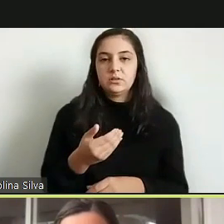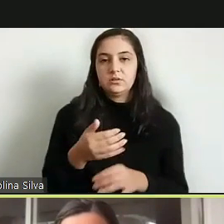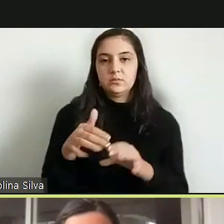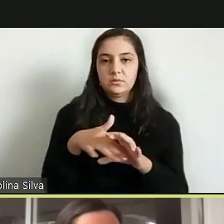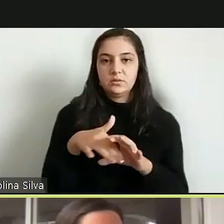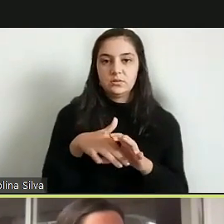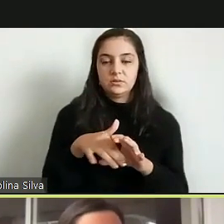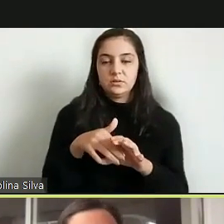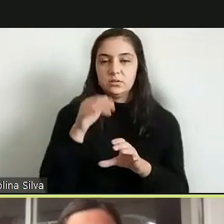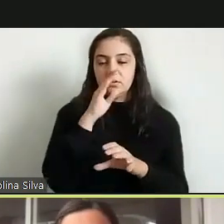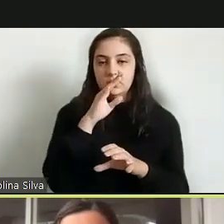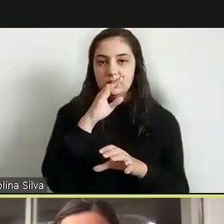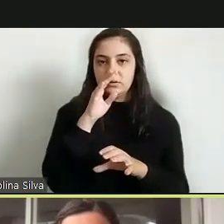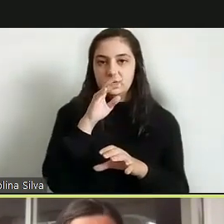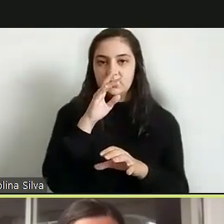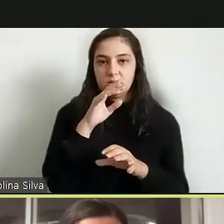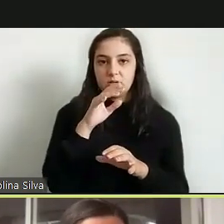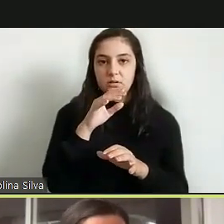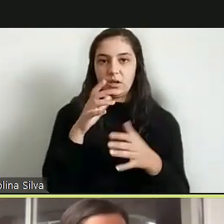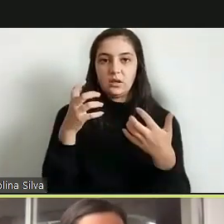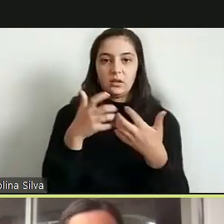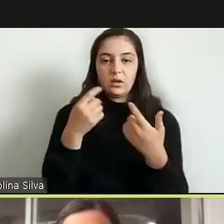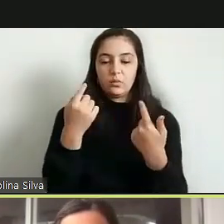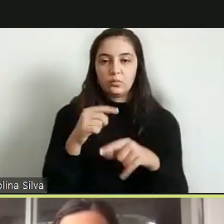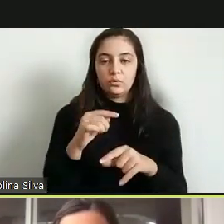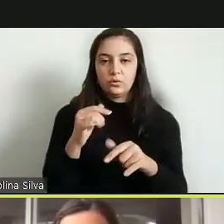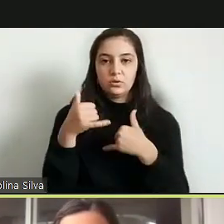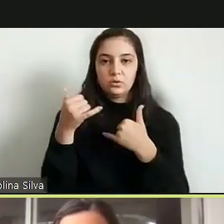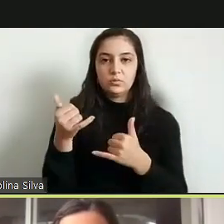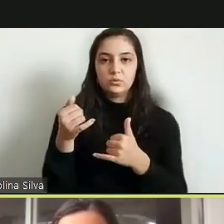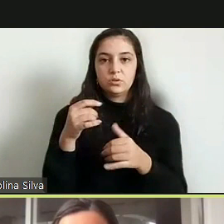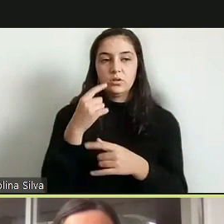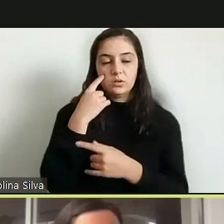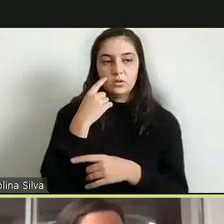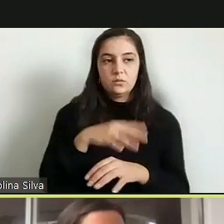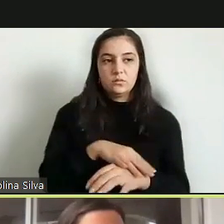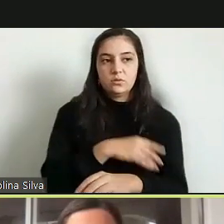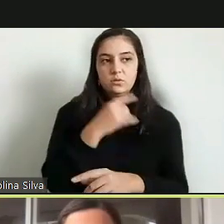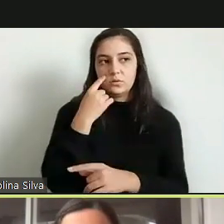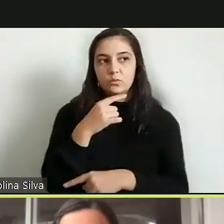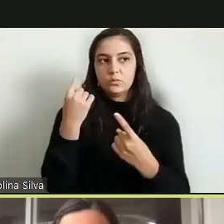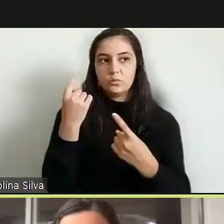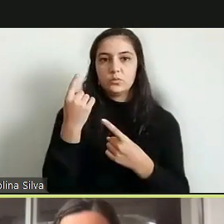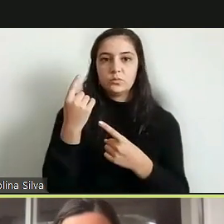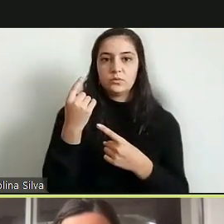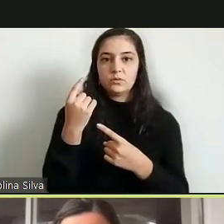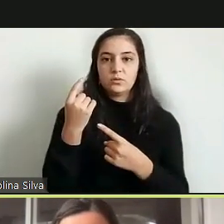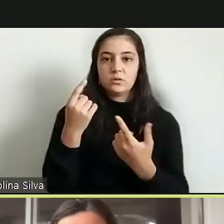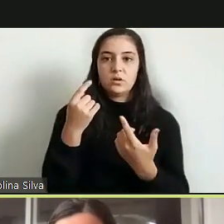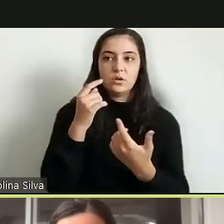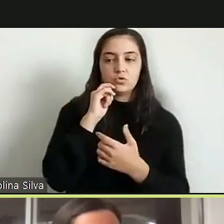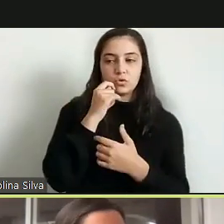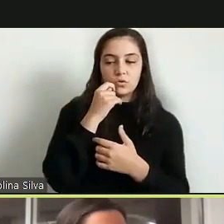se for só em modo guerra e depois a administração pública leva a sua avante, na verdade é a desconfiança que